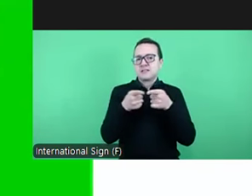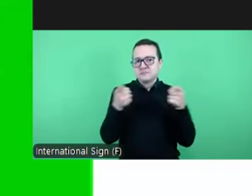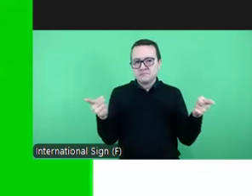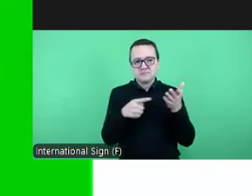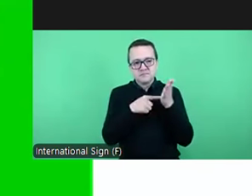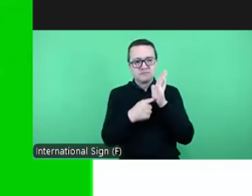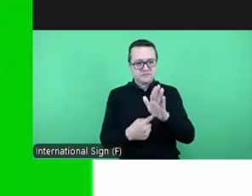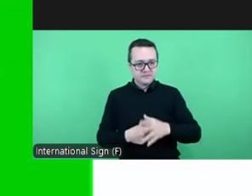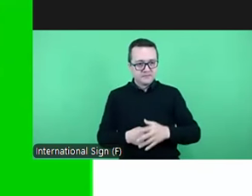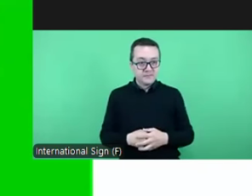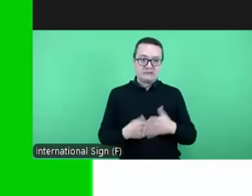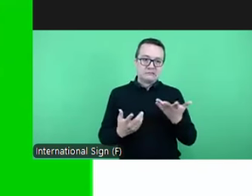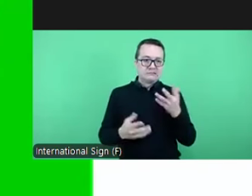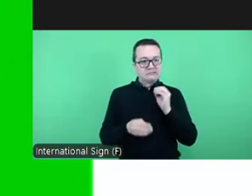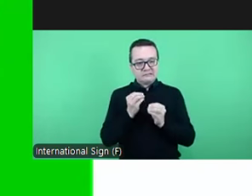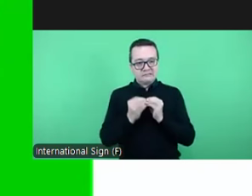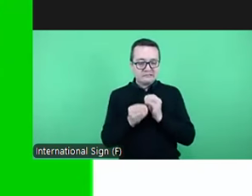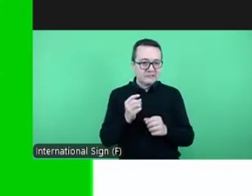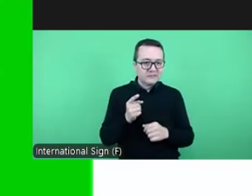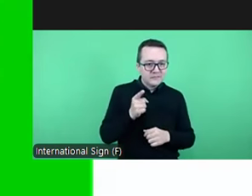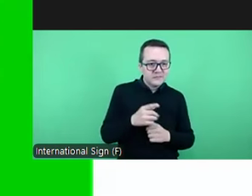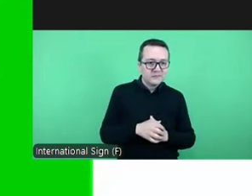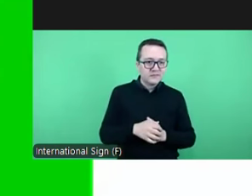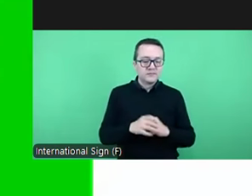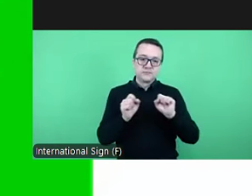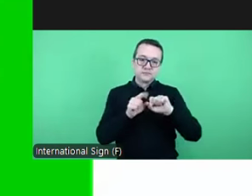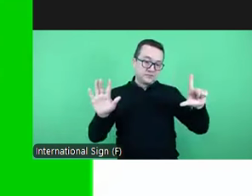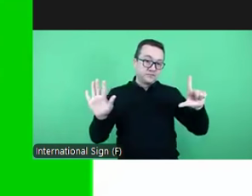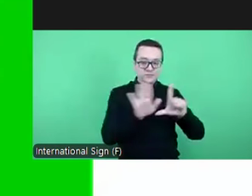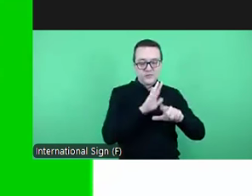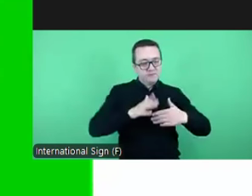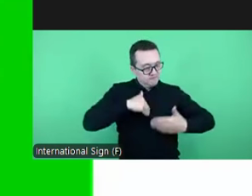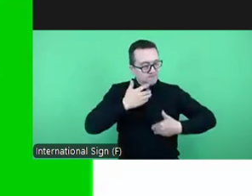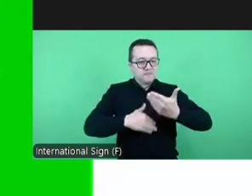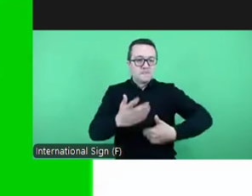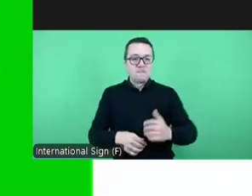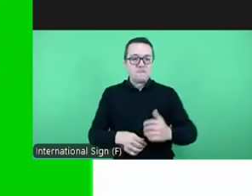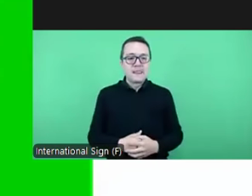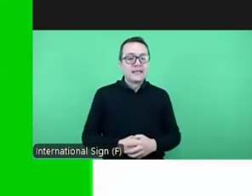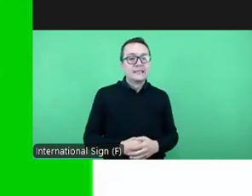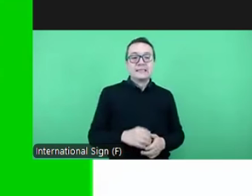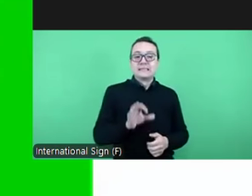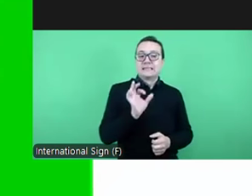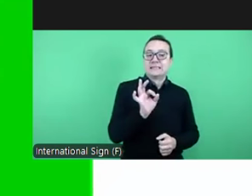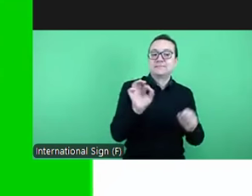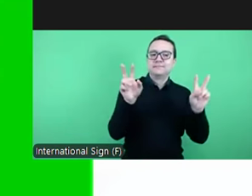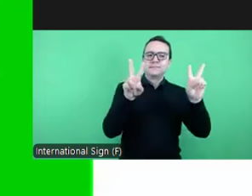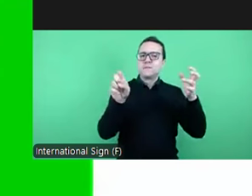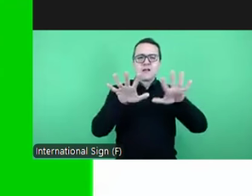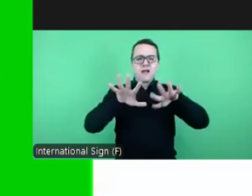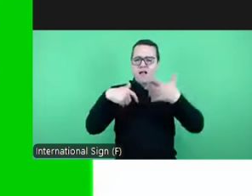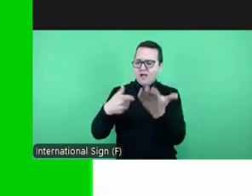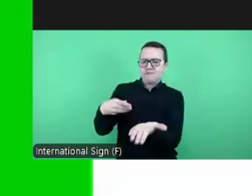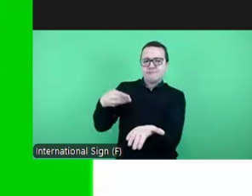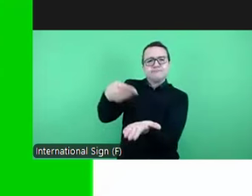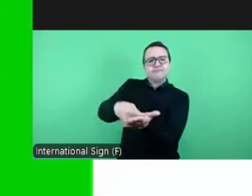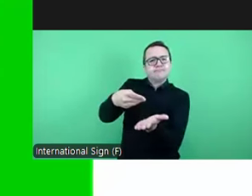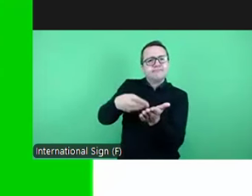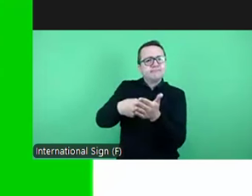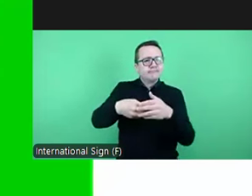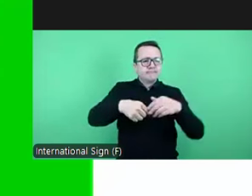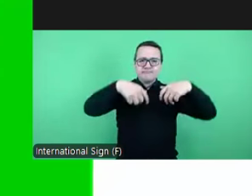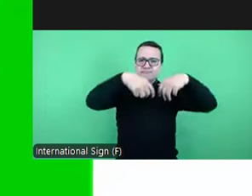mas I'm tá sorry, aí. I'm Com facing relação some à estrutura de challenges in financiamento do changing the SUS. A slides here. estrutura é As de gestão regards tripartite.